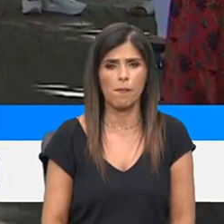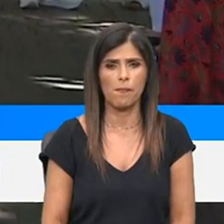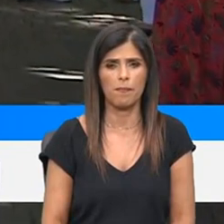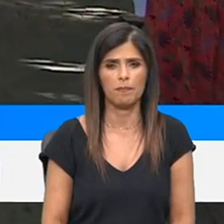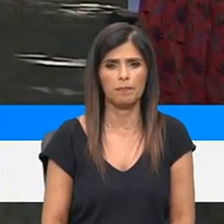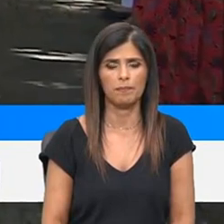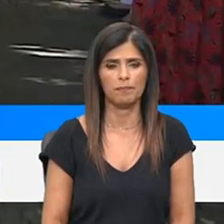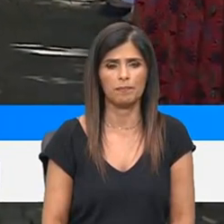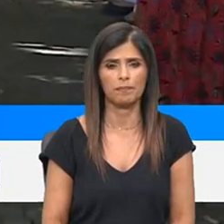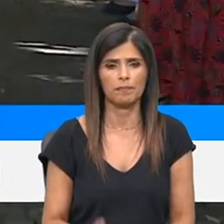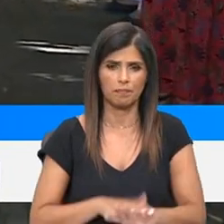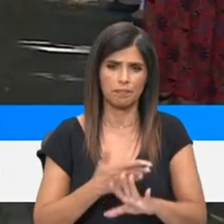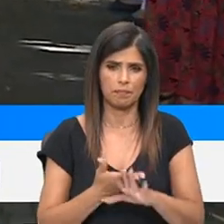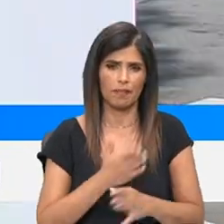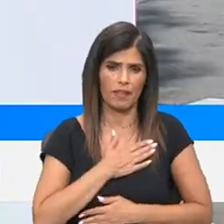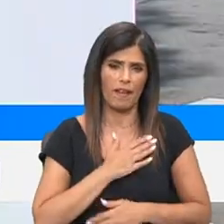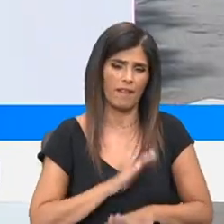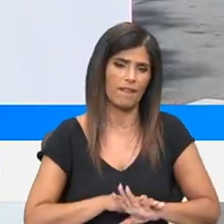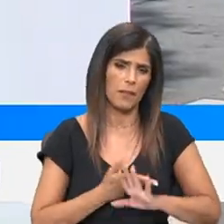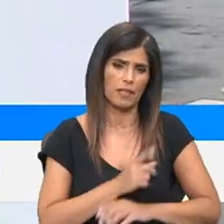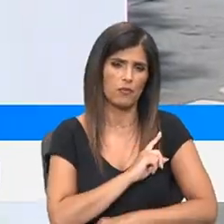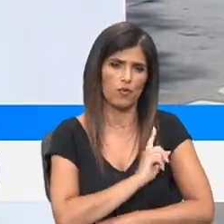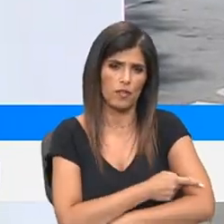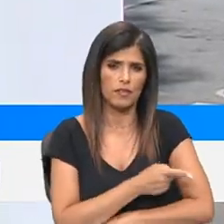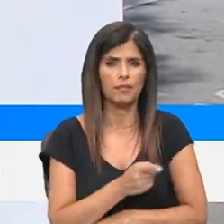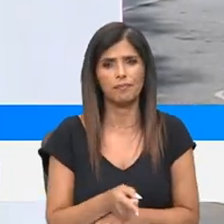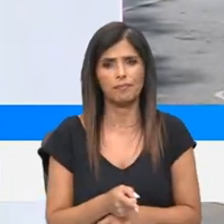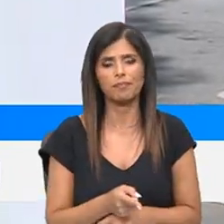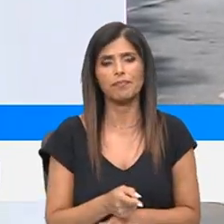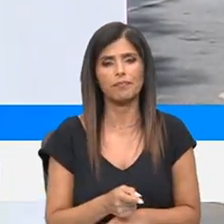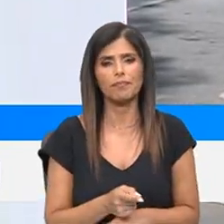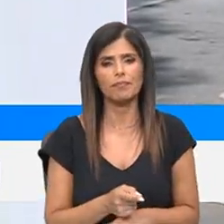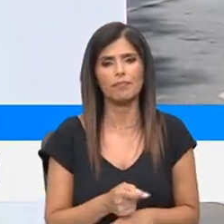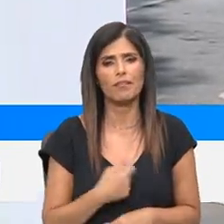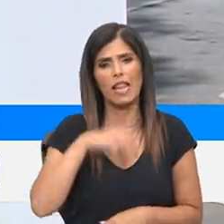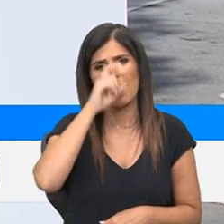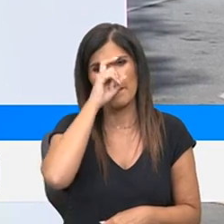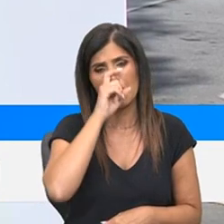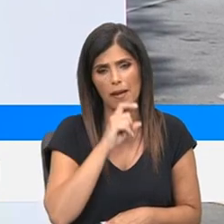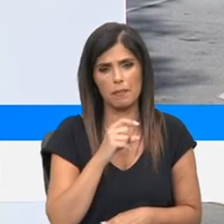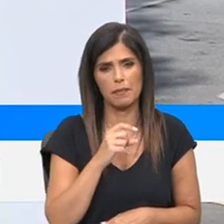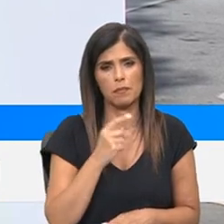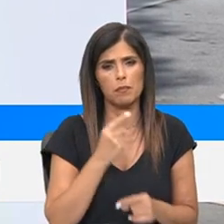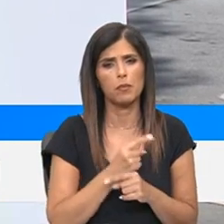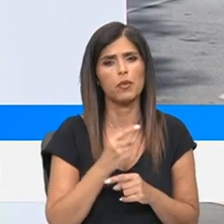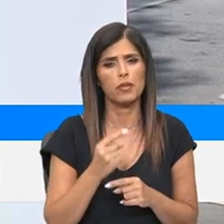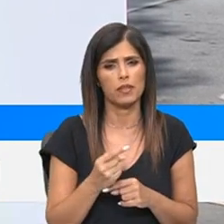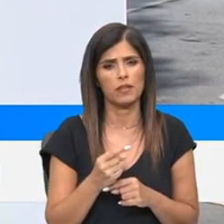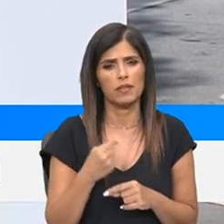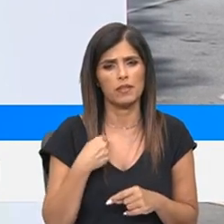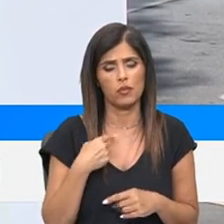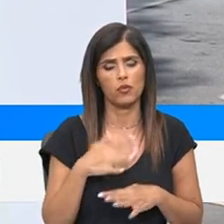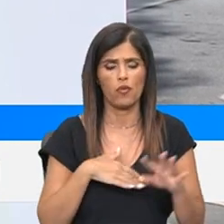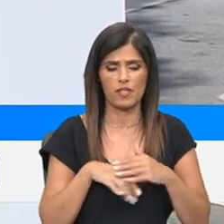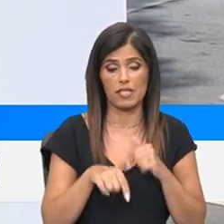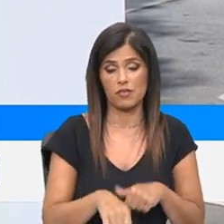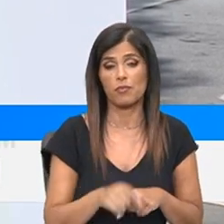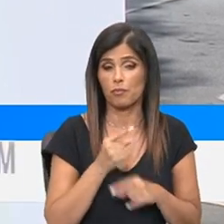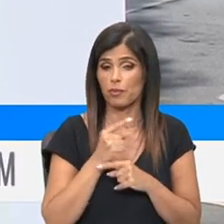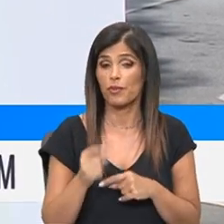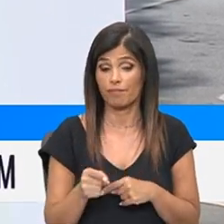É um reforçar de forças, um reforçar de lembrar-me bastante o porquê de que é que estou a fazer isto